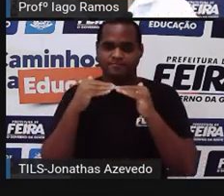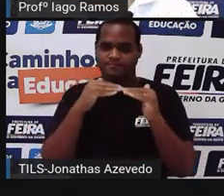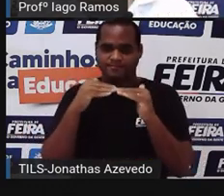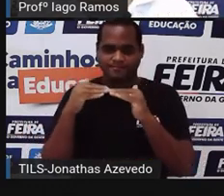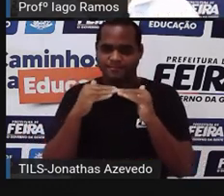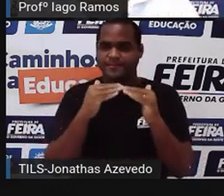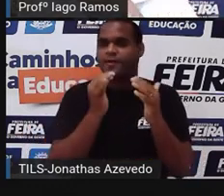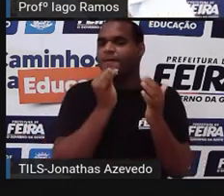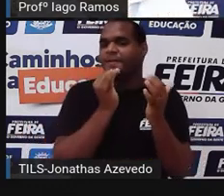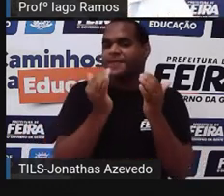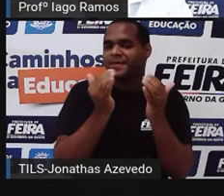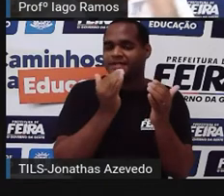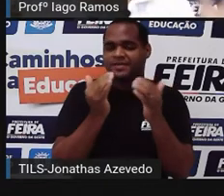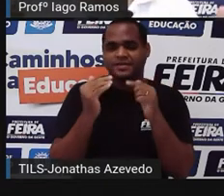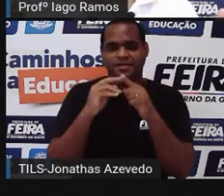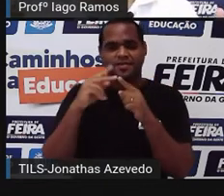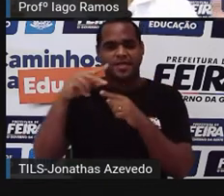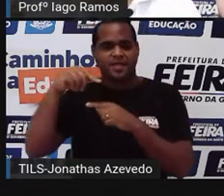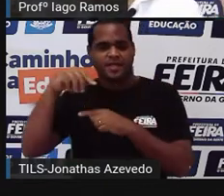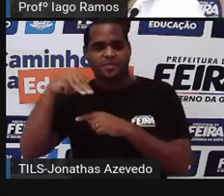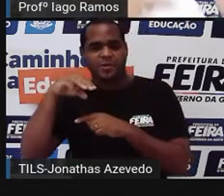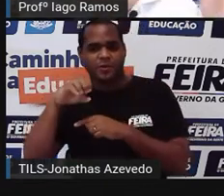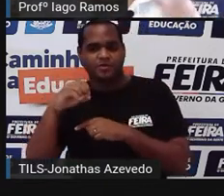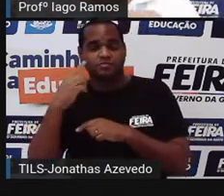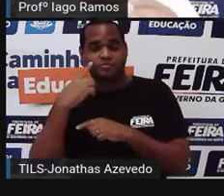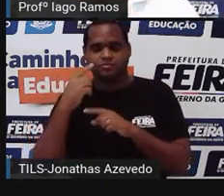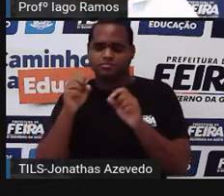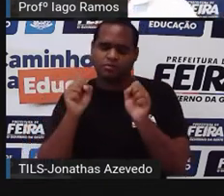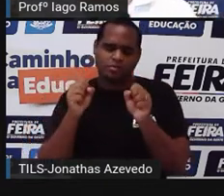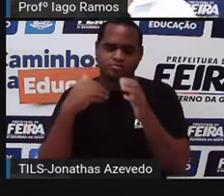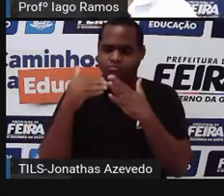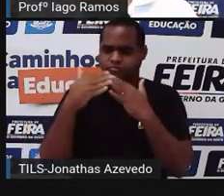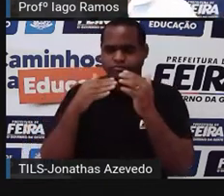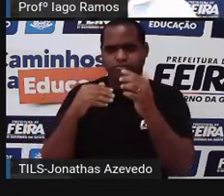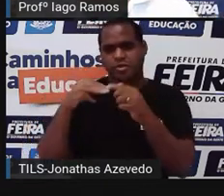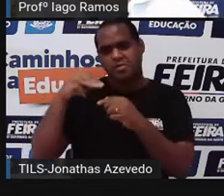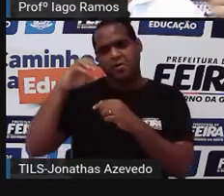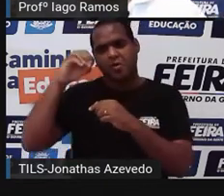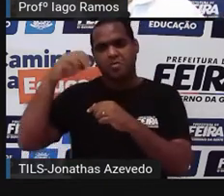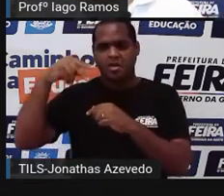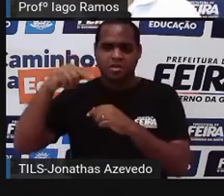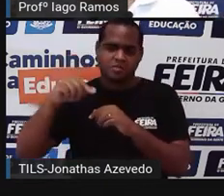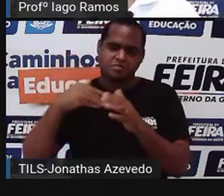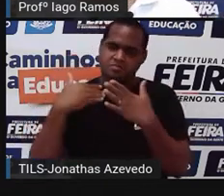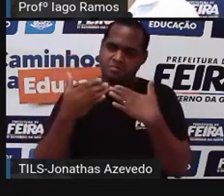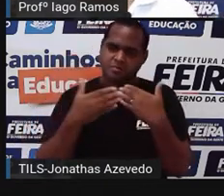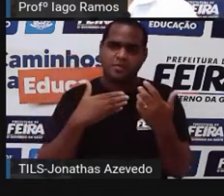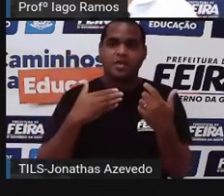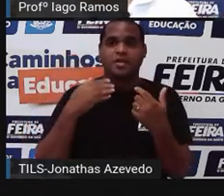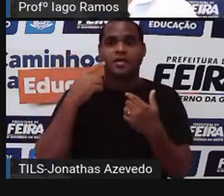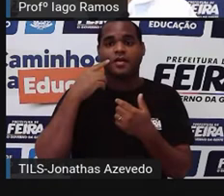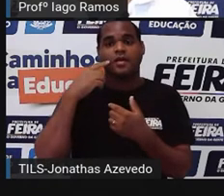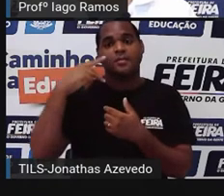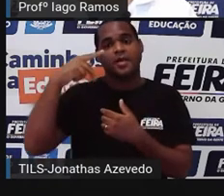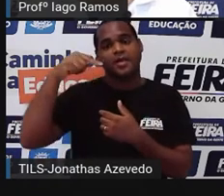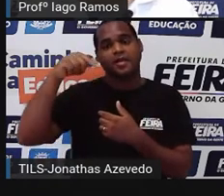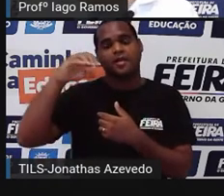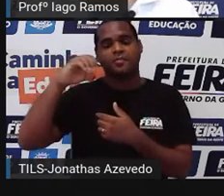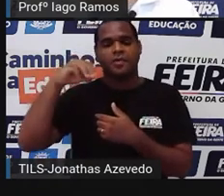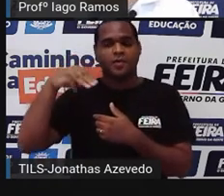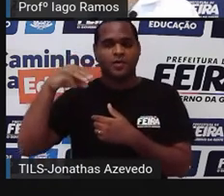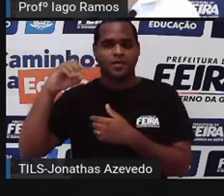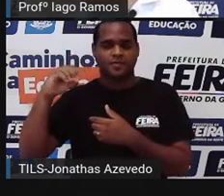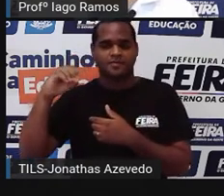para esses lados né eu peguei do maior para o menor mas pode ser do menor para o maior e essa razão a gente escreve usando uma fração